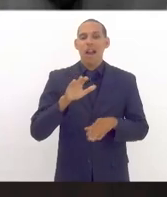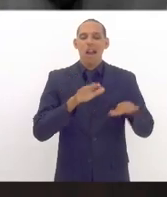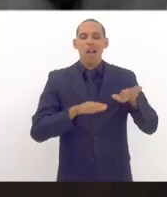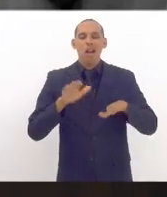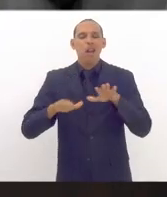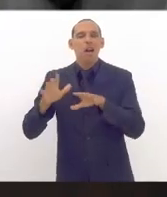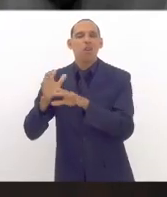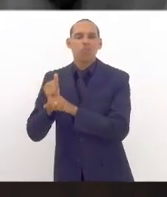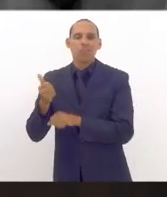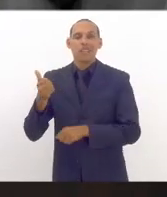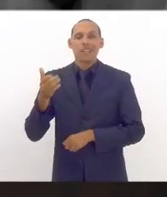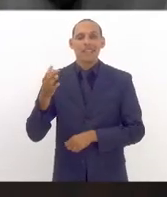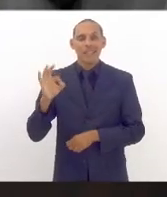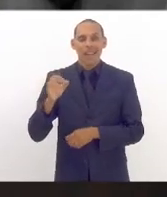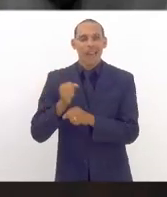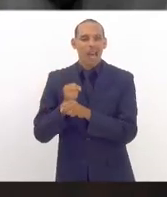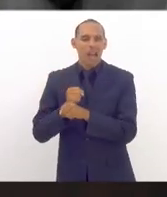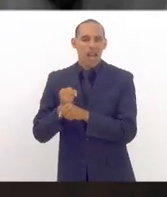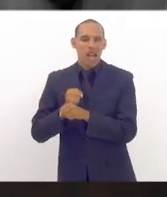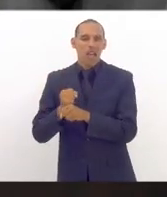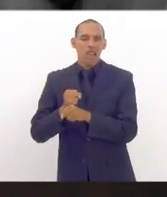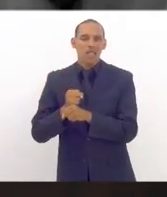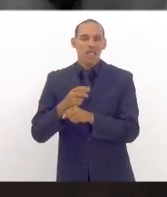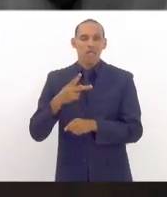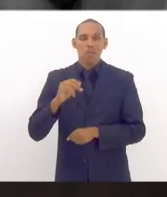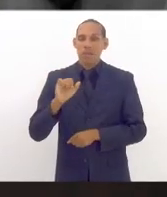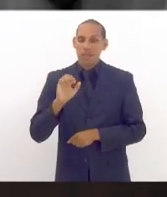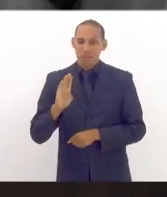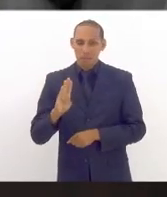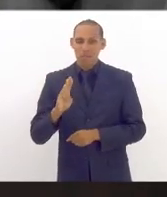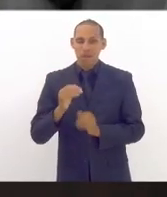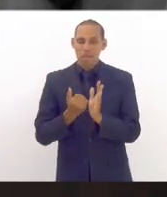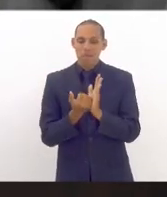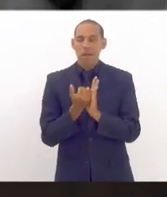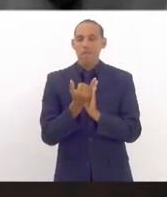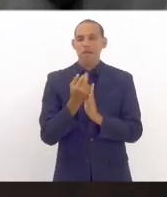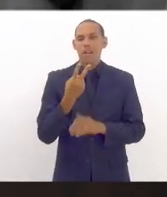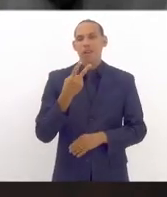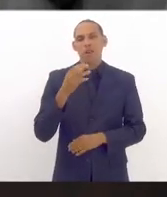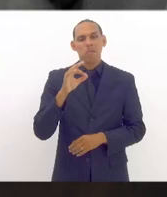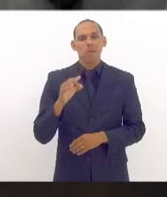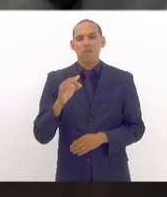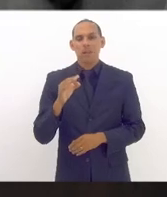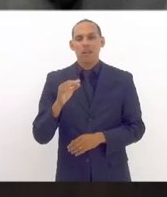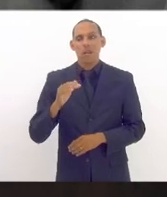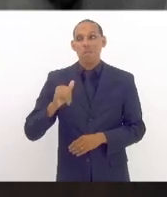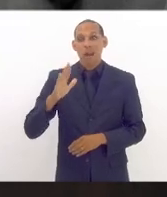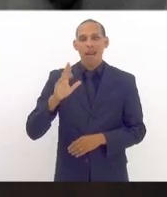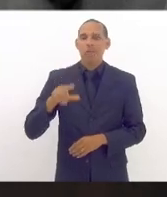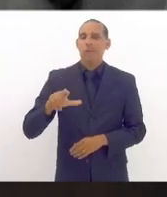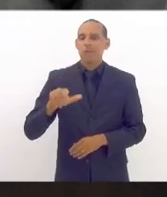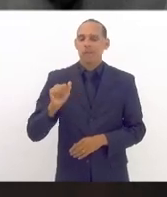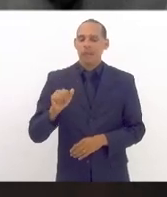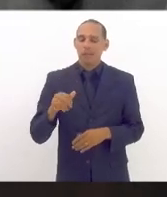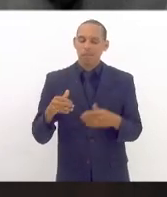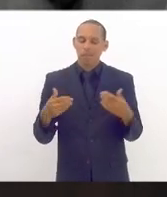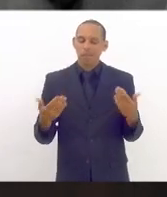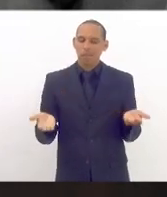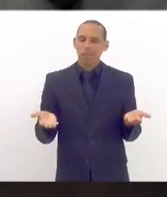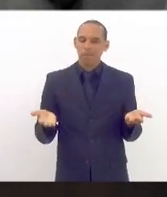10 anos de crescimento do PIB que nunca passa de dois por cento bom dito